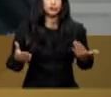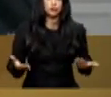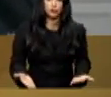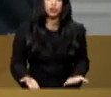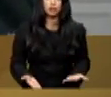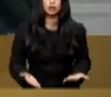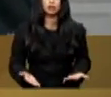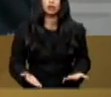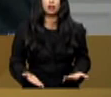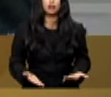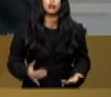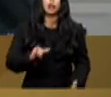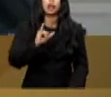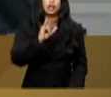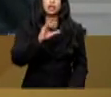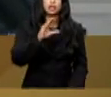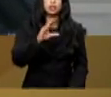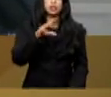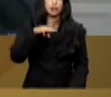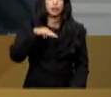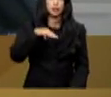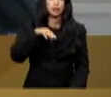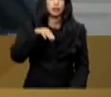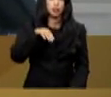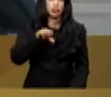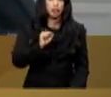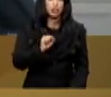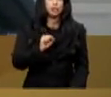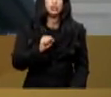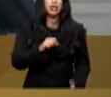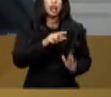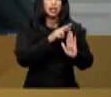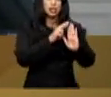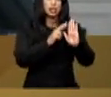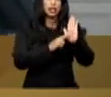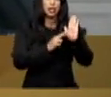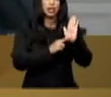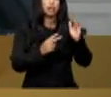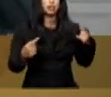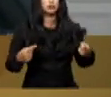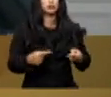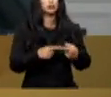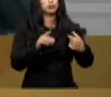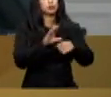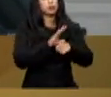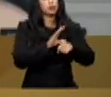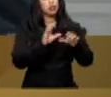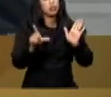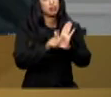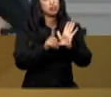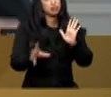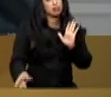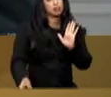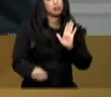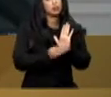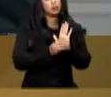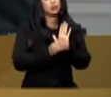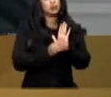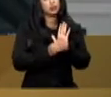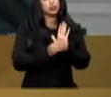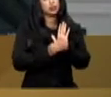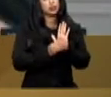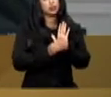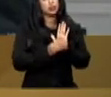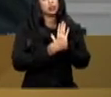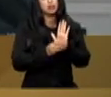em relação ao ICMS, as próprias regras constitucionalmente à legislação complementar, aquelas